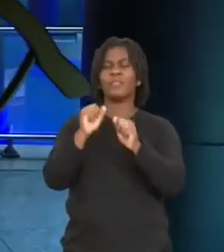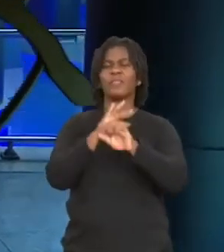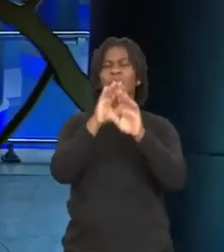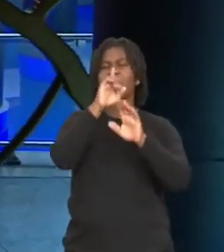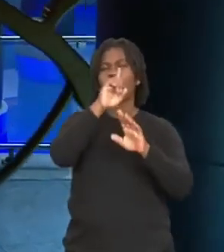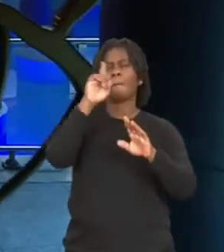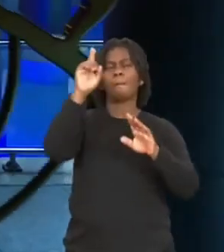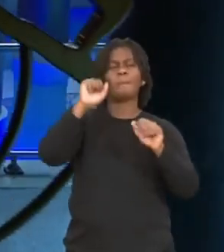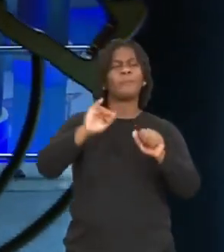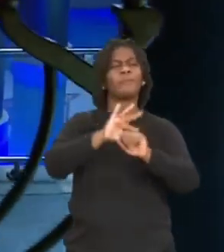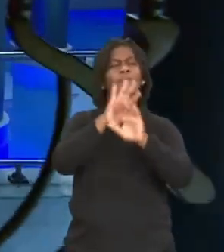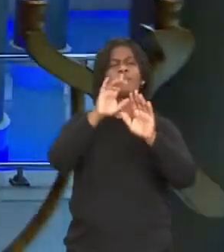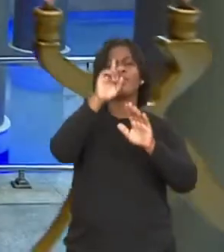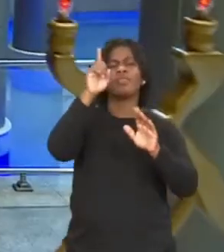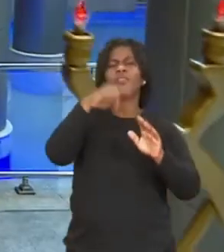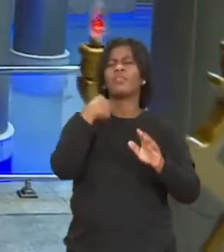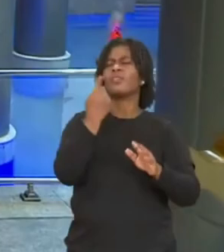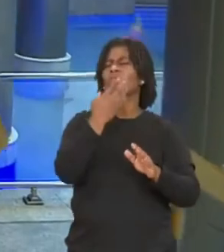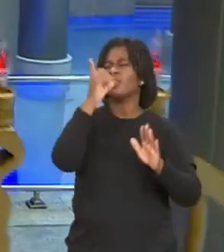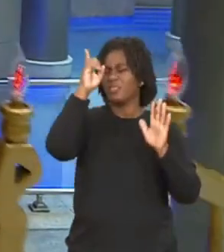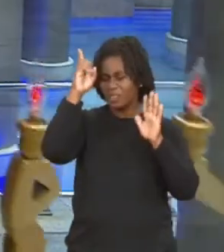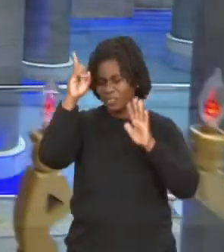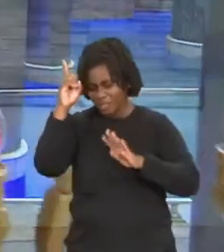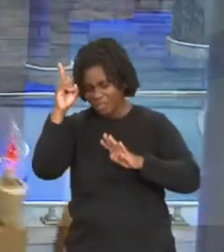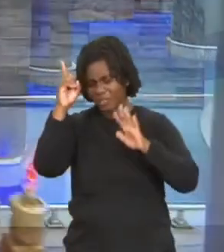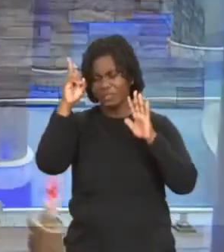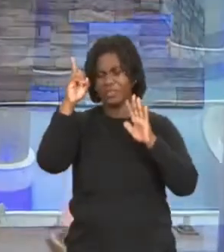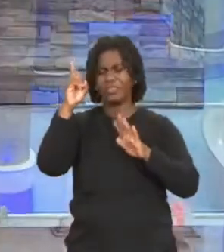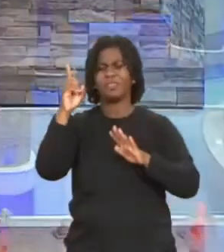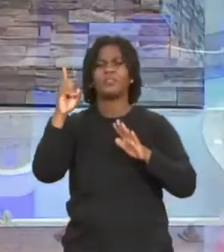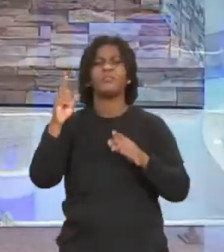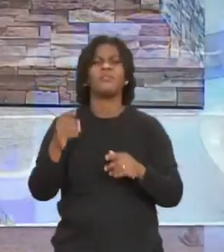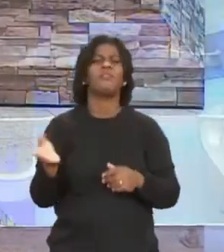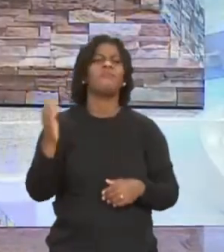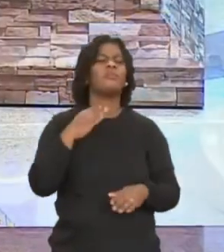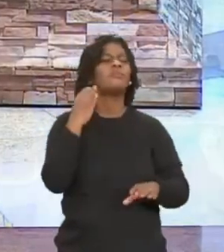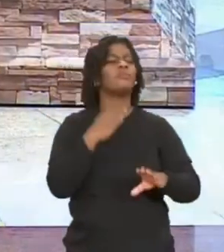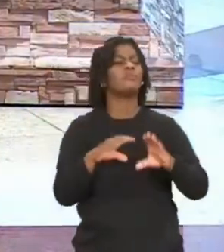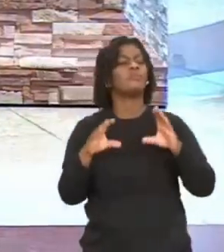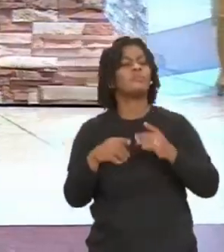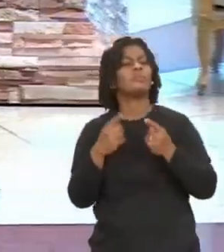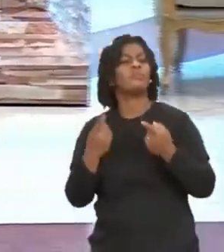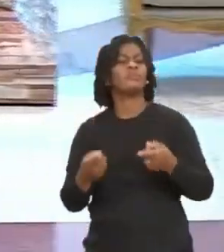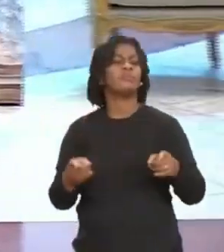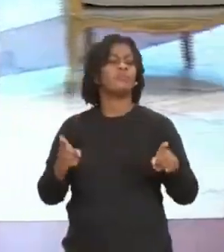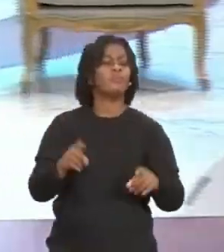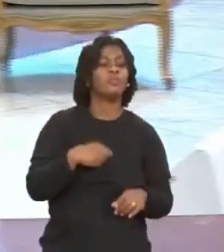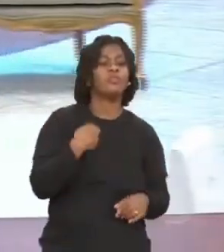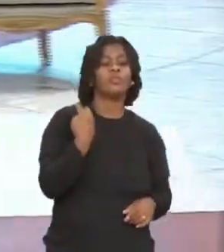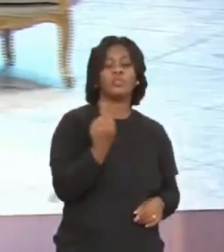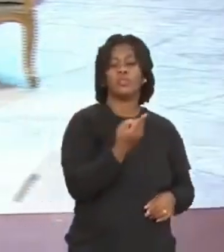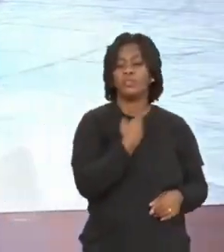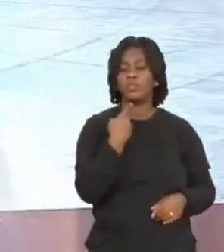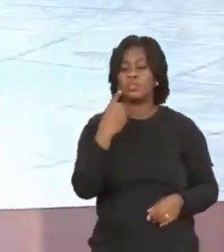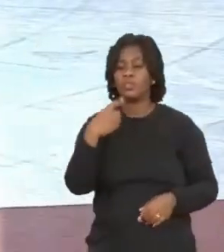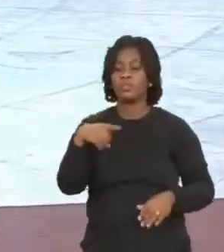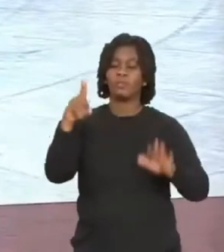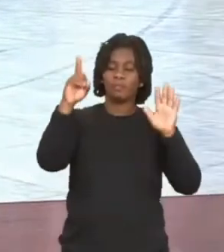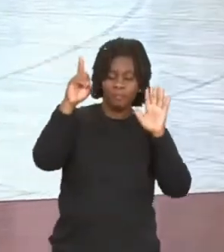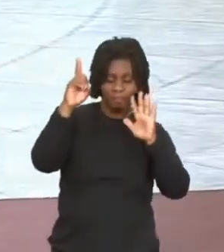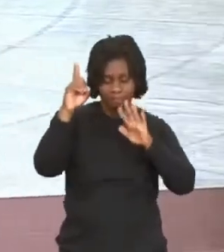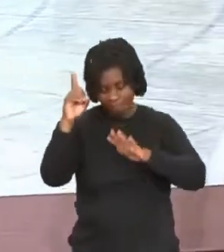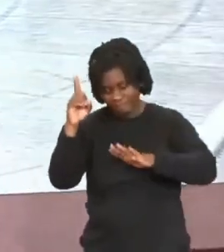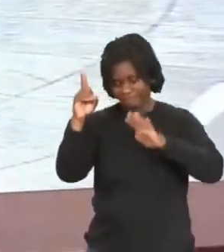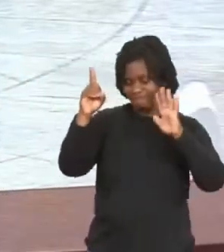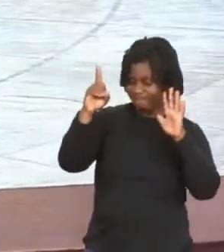Deus. Graças a Deus. Te adoramos, ó Cristo. Vamos cantar bem bonito para o nosso Deus. É vida nova